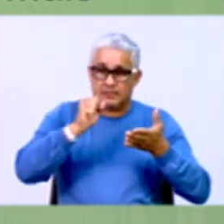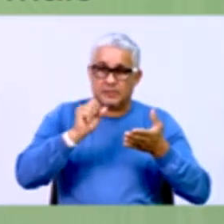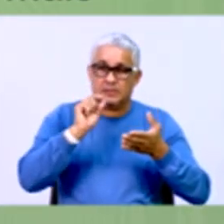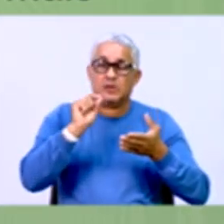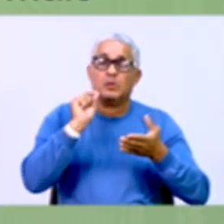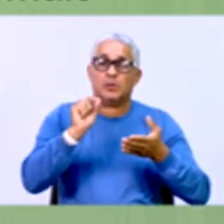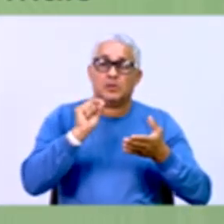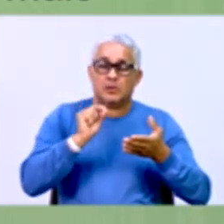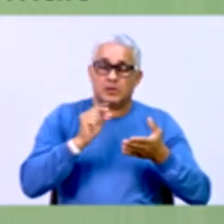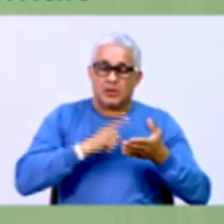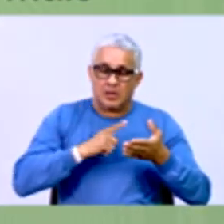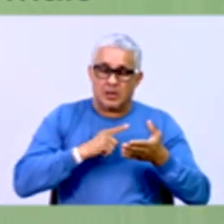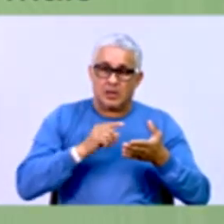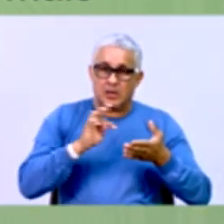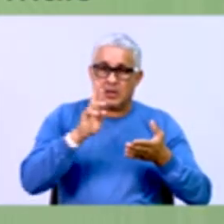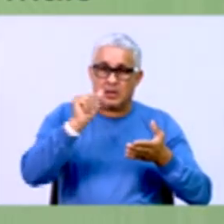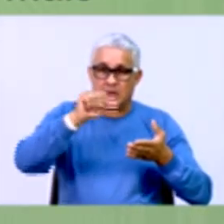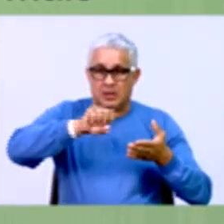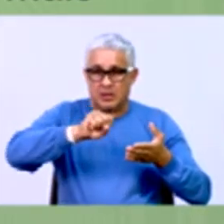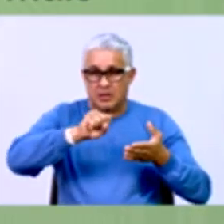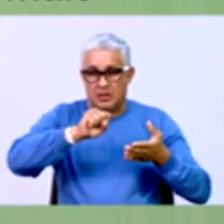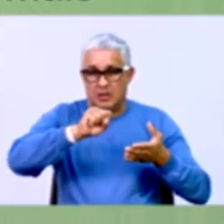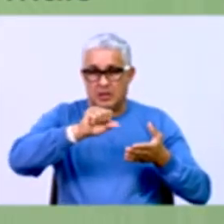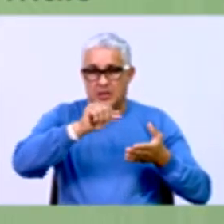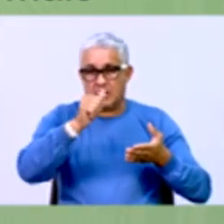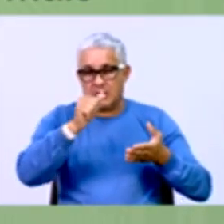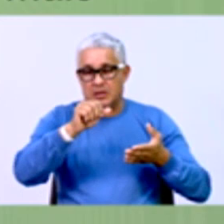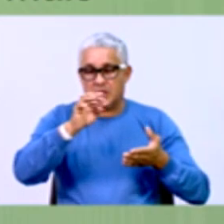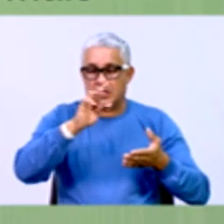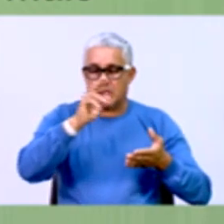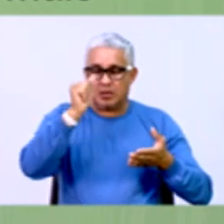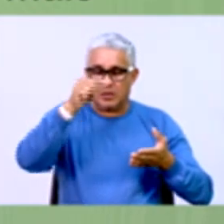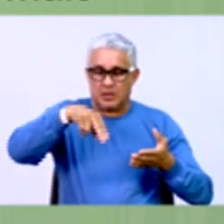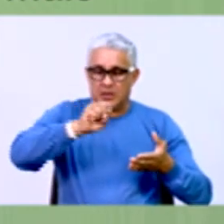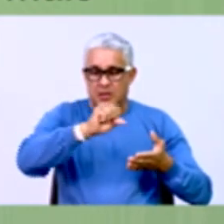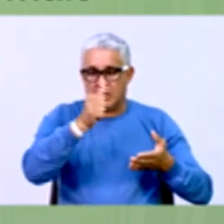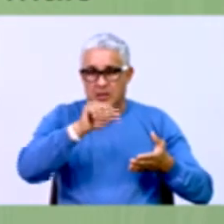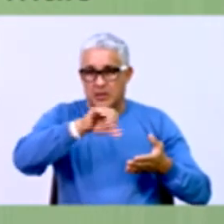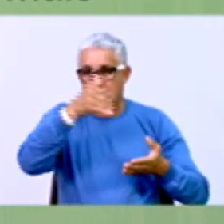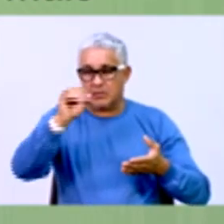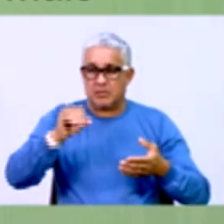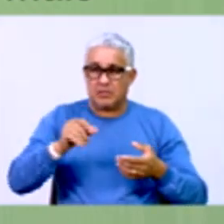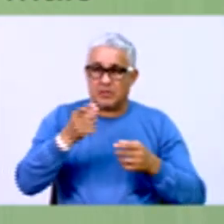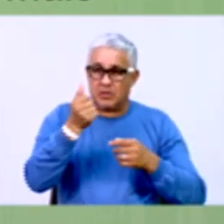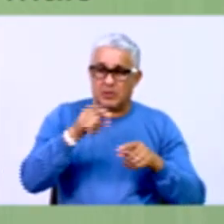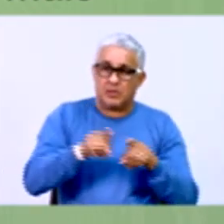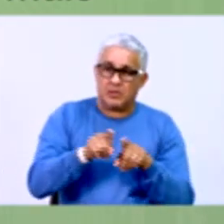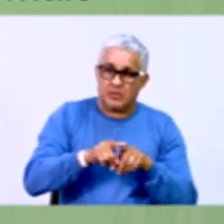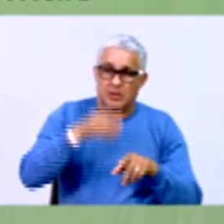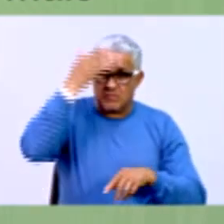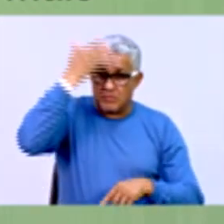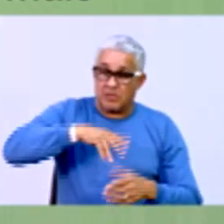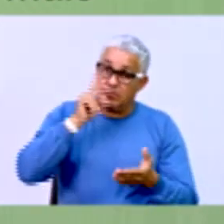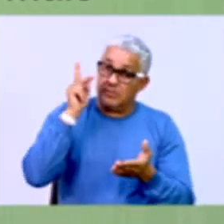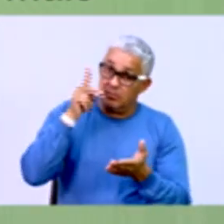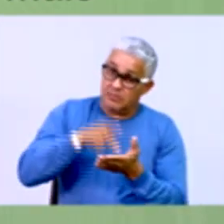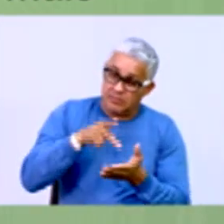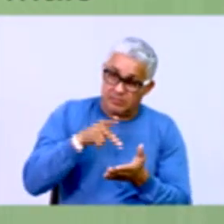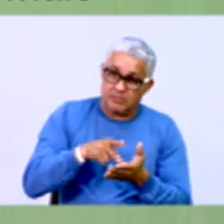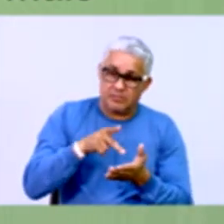geram as transações financeiras, contábeis e econômicas. Constituem provas reais para